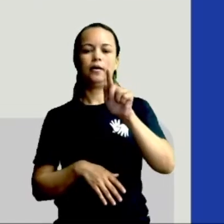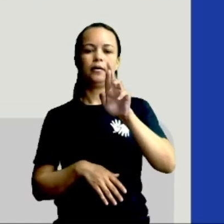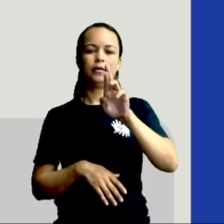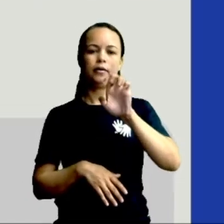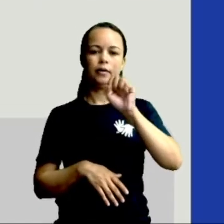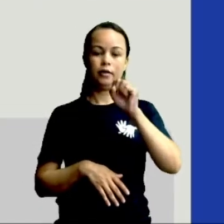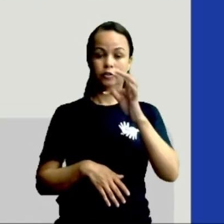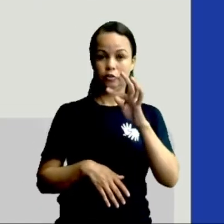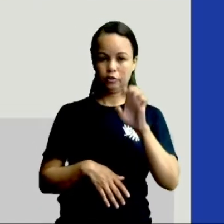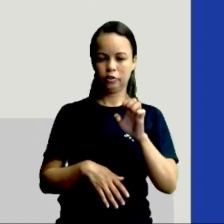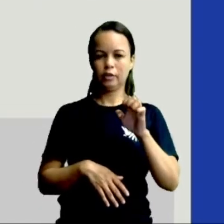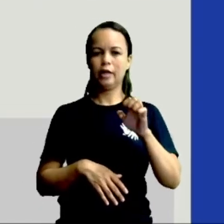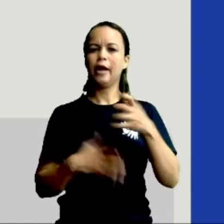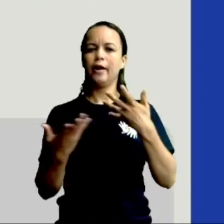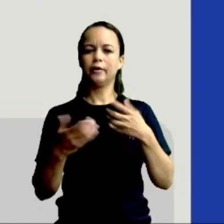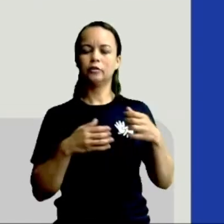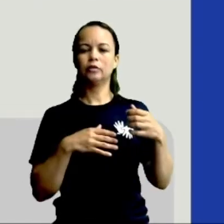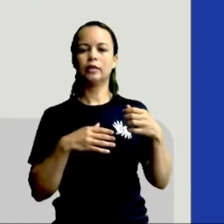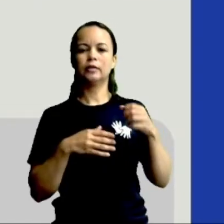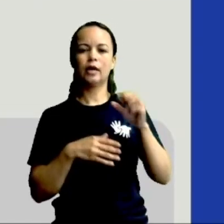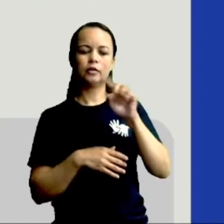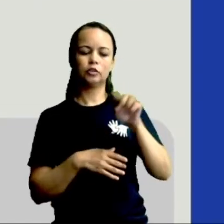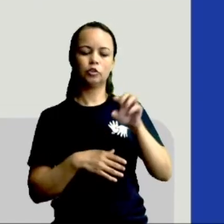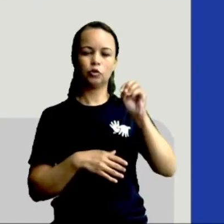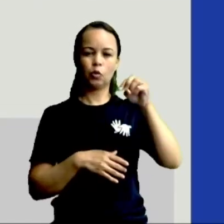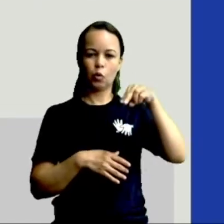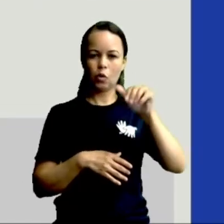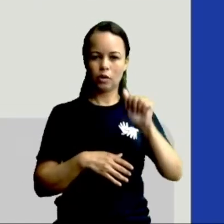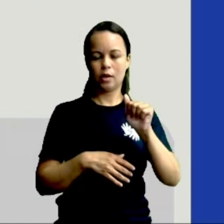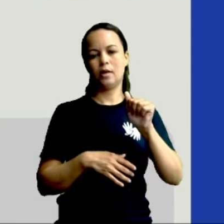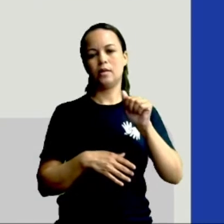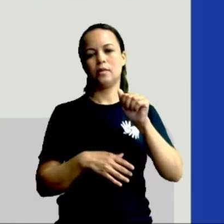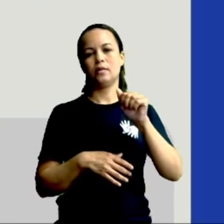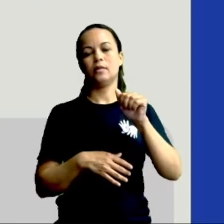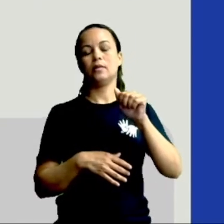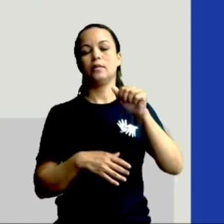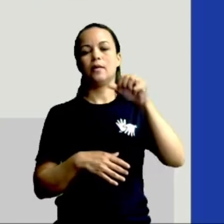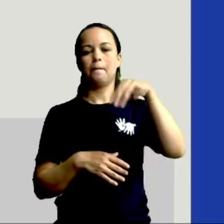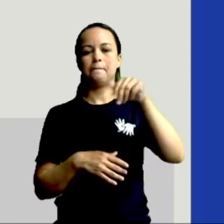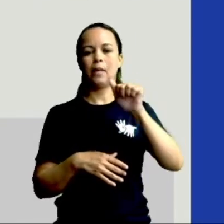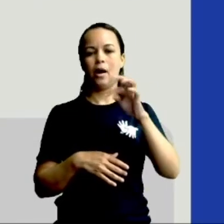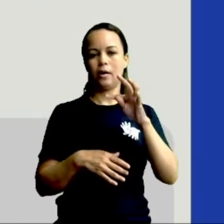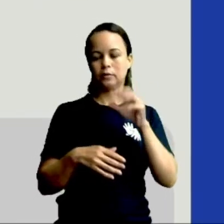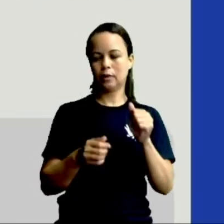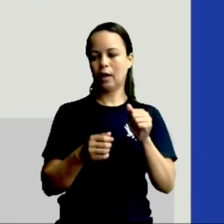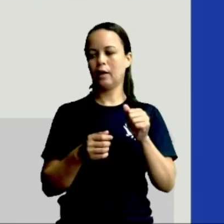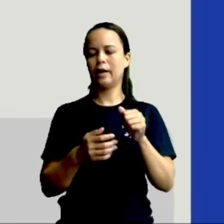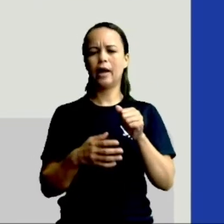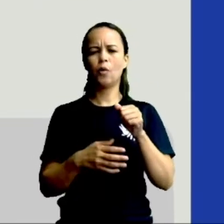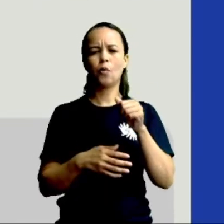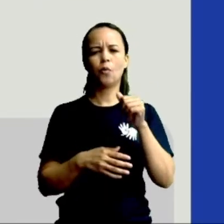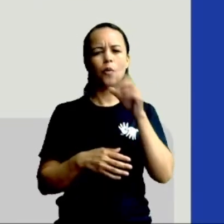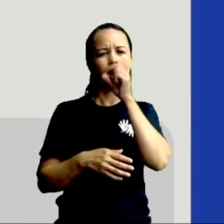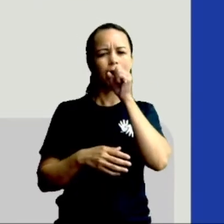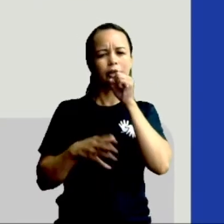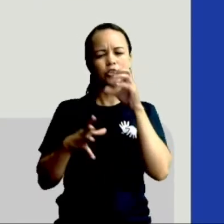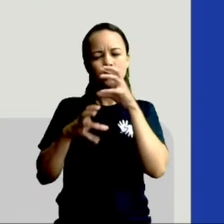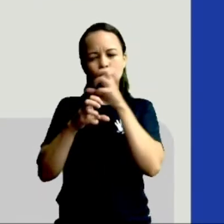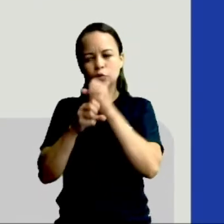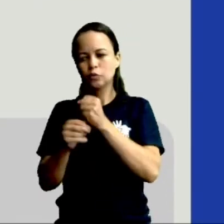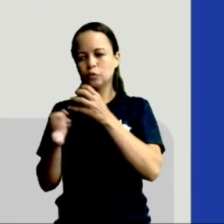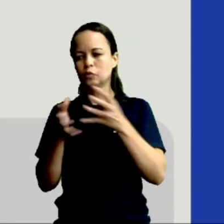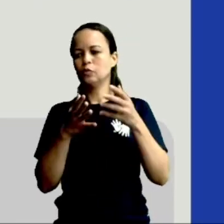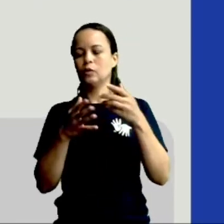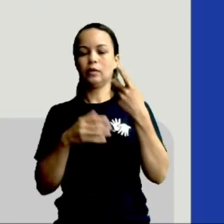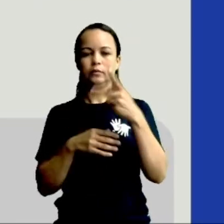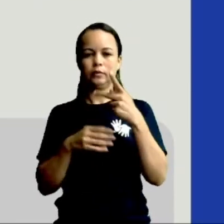da mata e o sertão. É aquela de laranjinha escura. Por isso, apresenta 2 tipos de vegetação característica